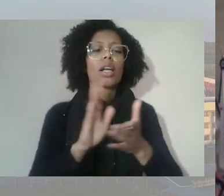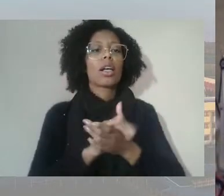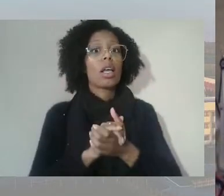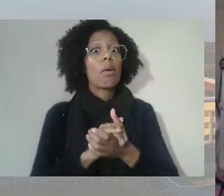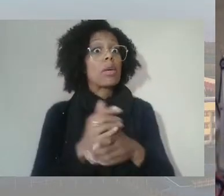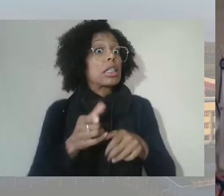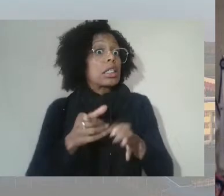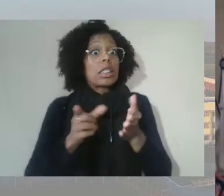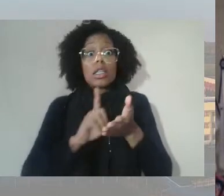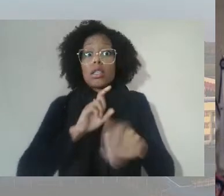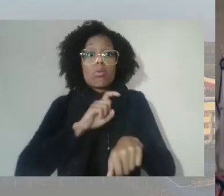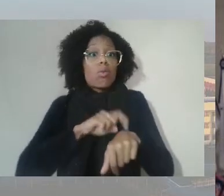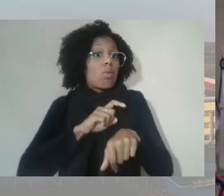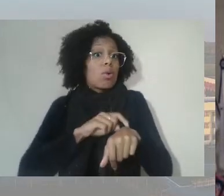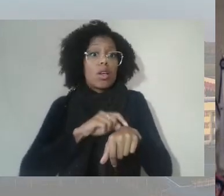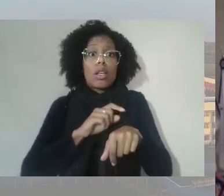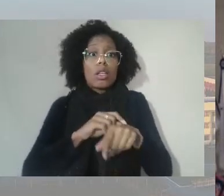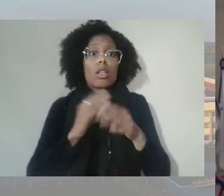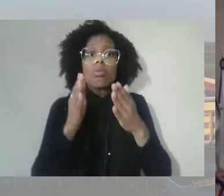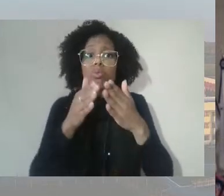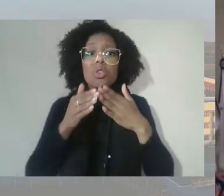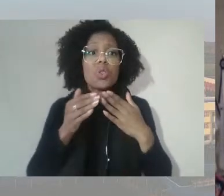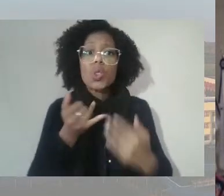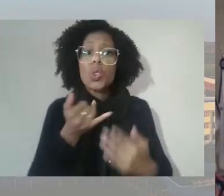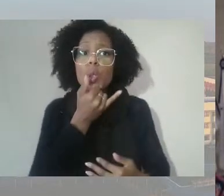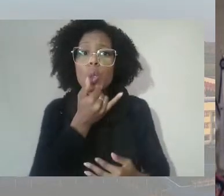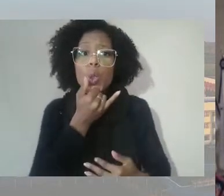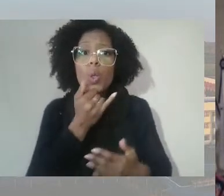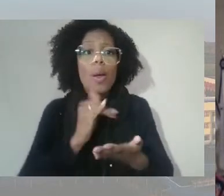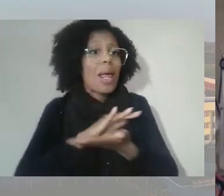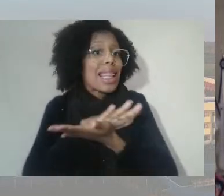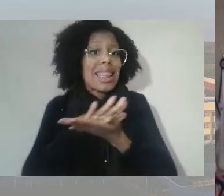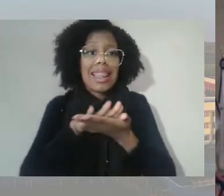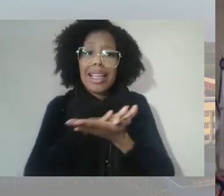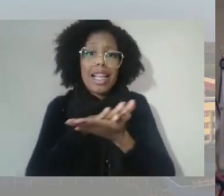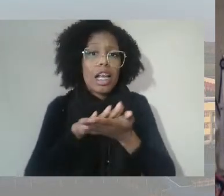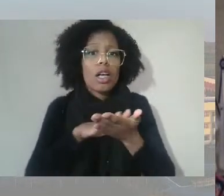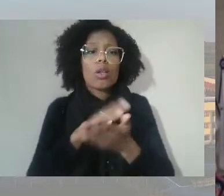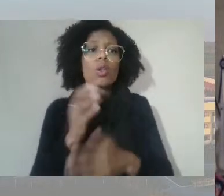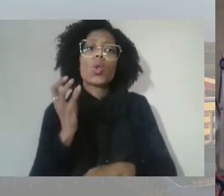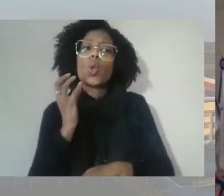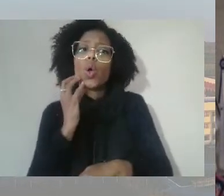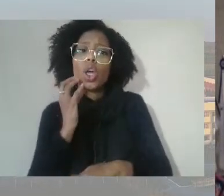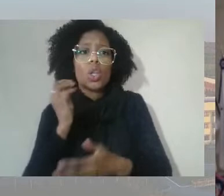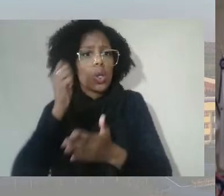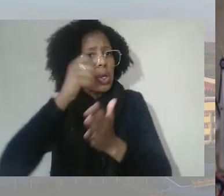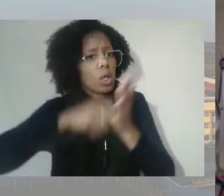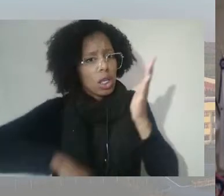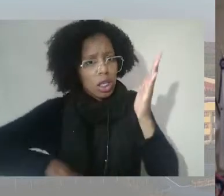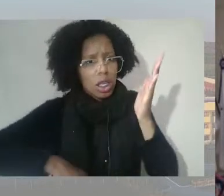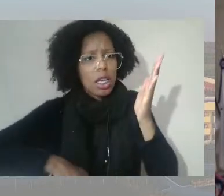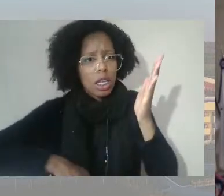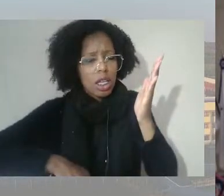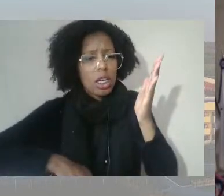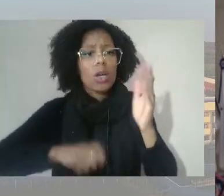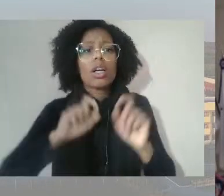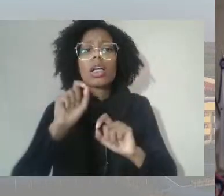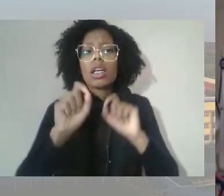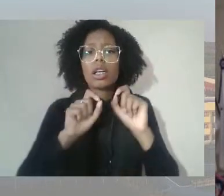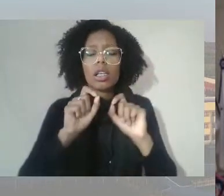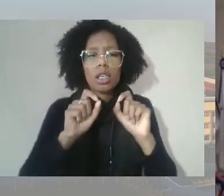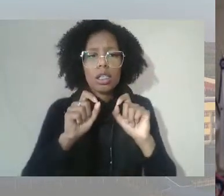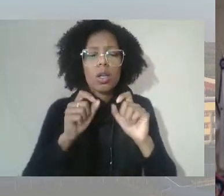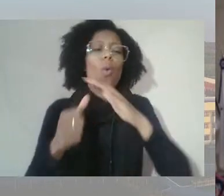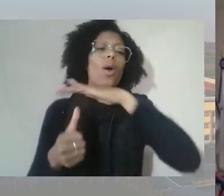momento não houve, né, um pedido de desculpas por parte, né, do reitor, que ele assina não como reitor, né, mas como Unipampa.